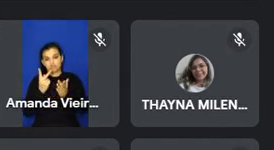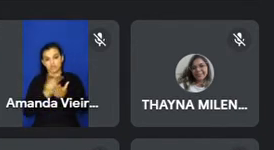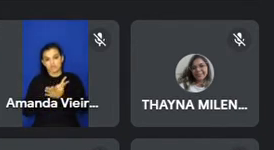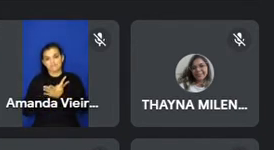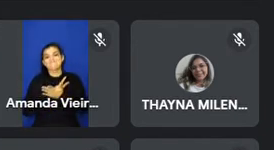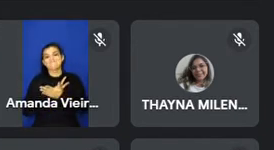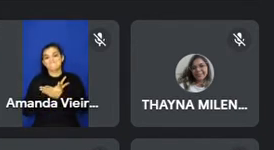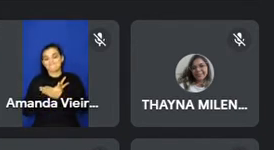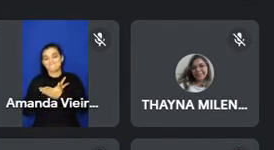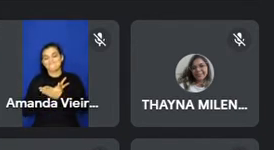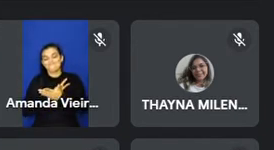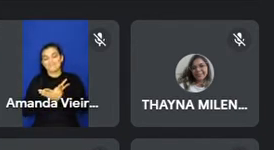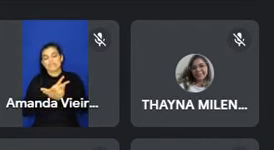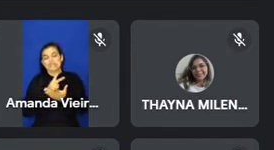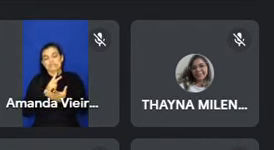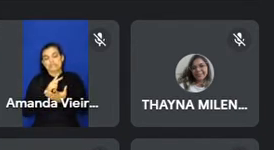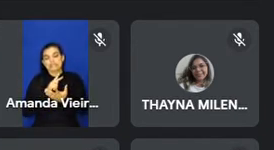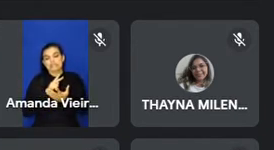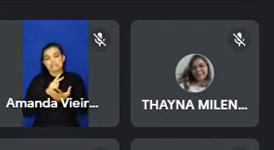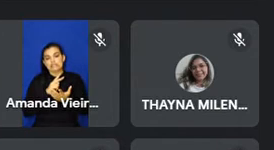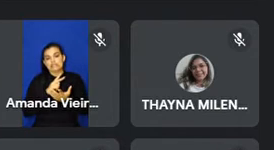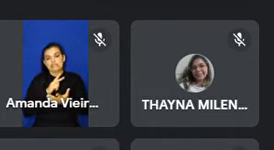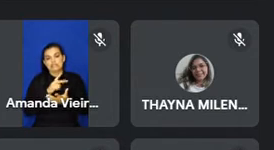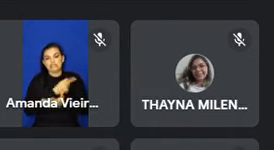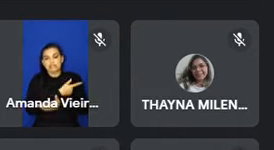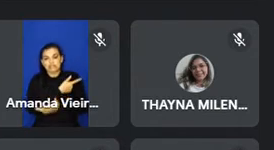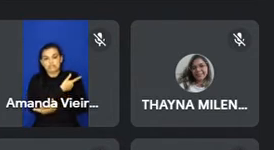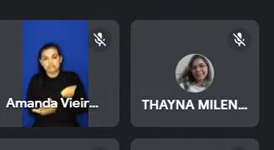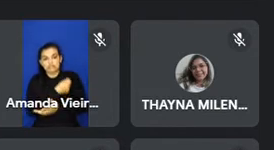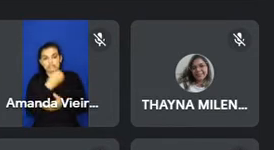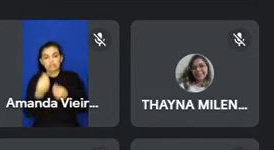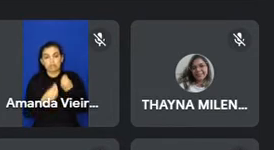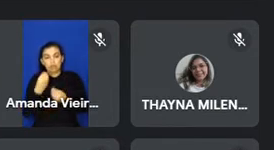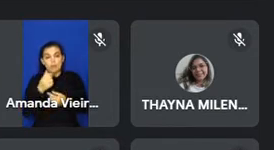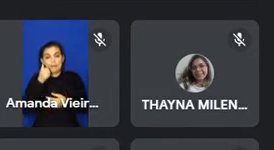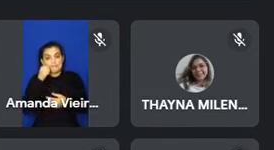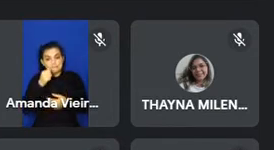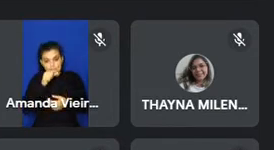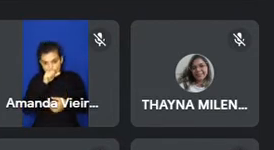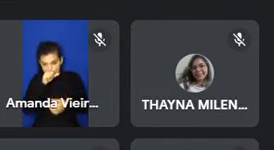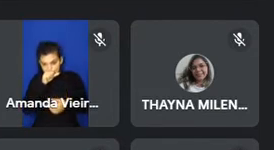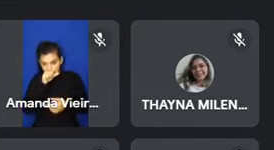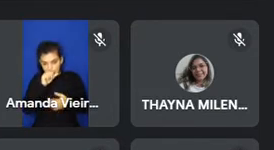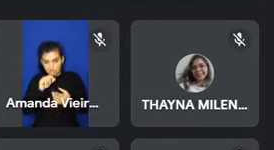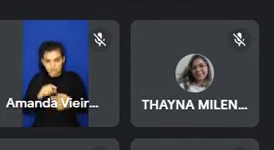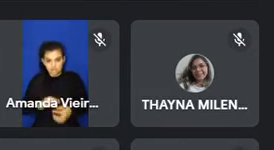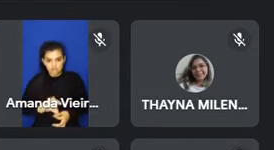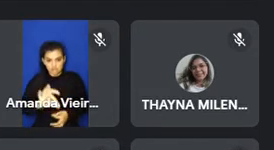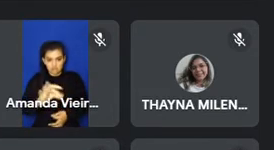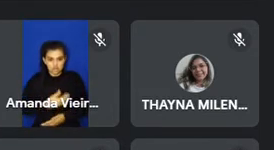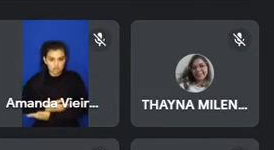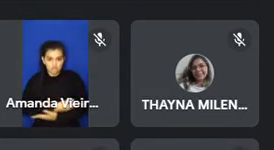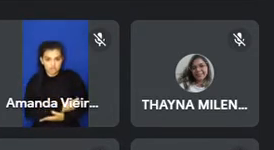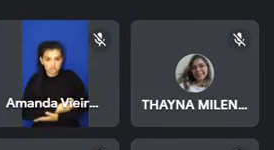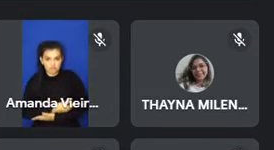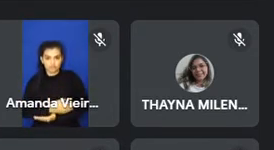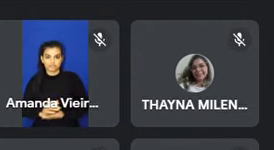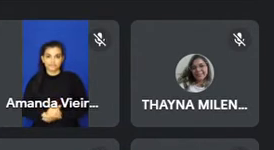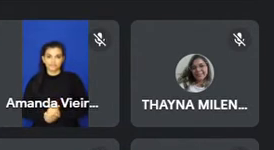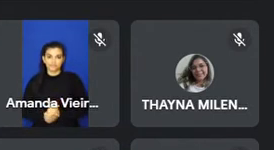que acontece entre da mãe, da placenta, né, para o feto, certo?